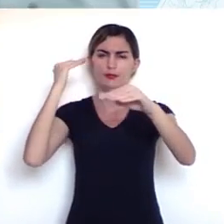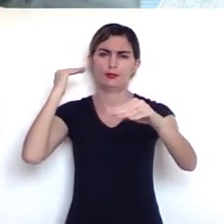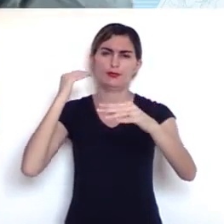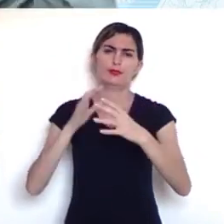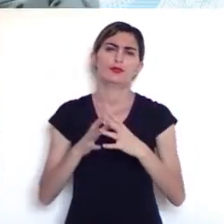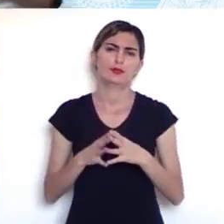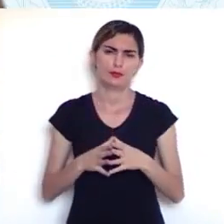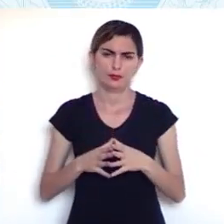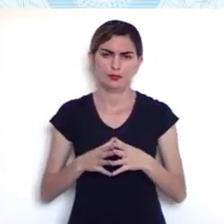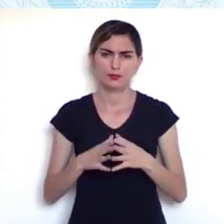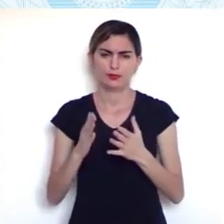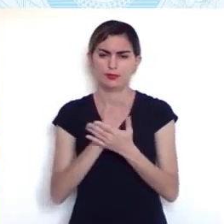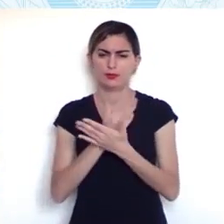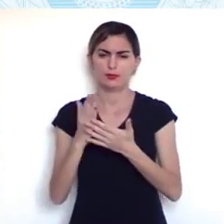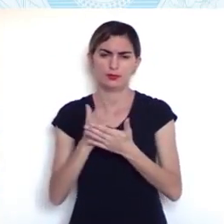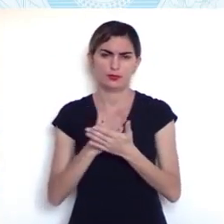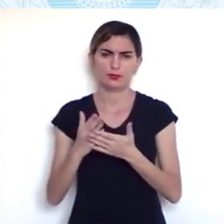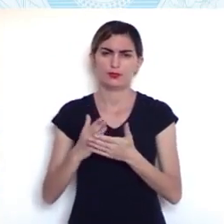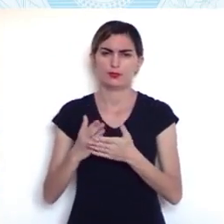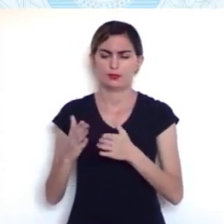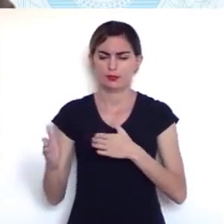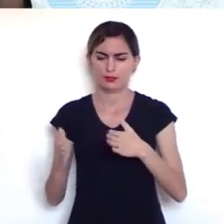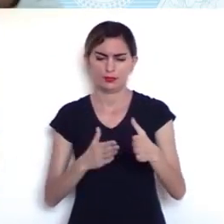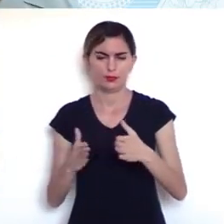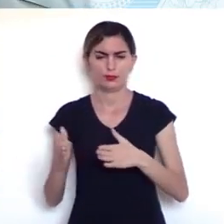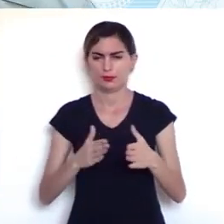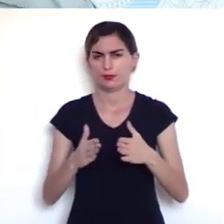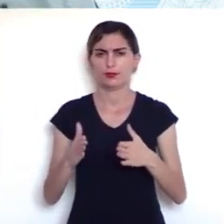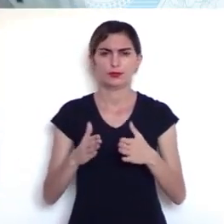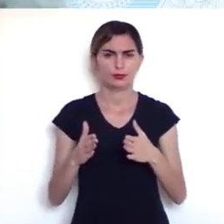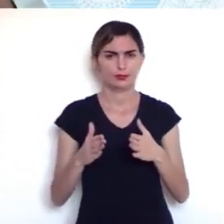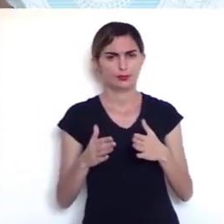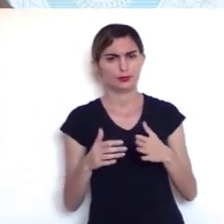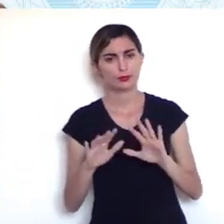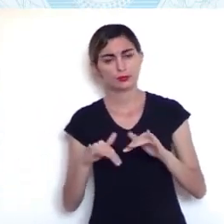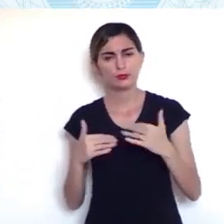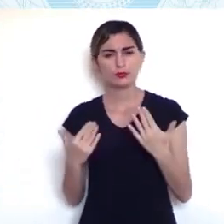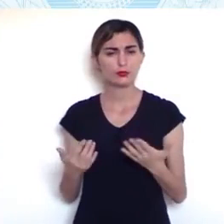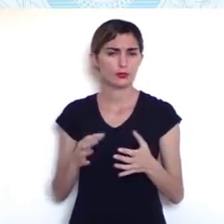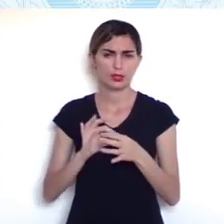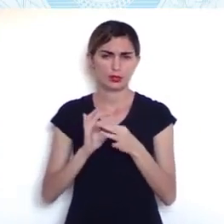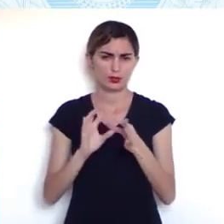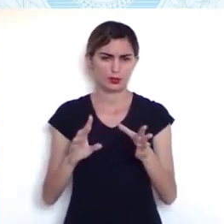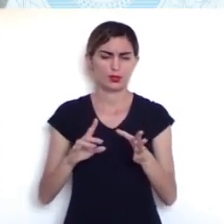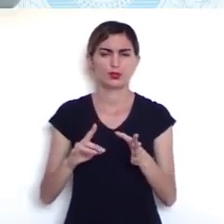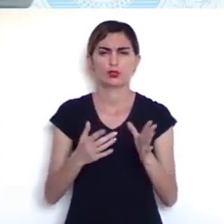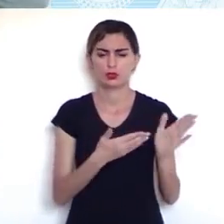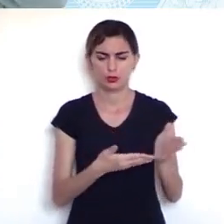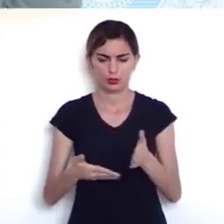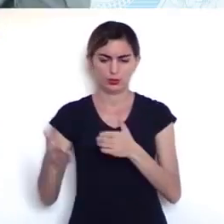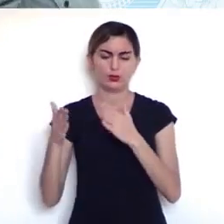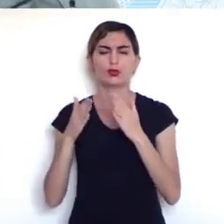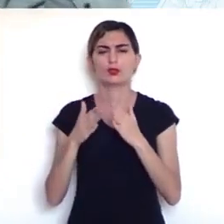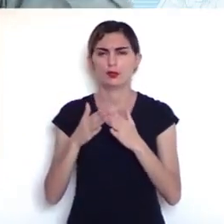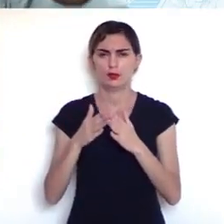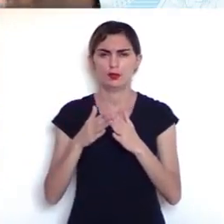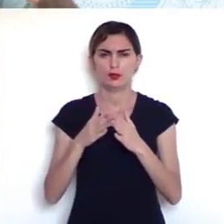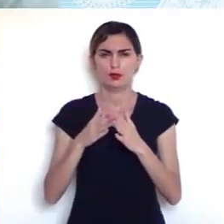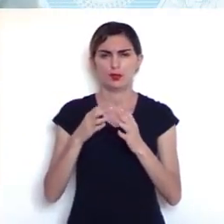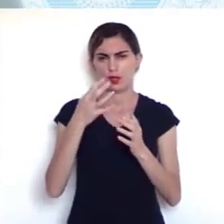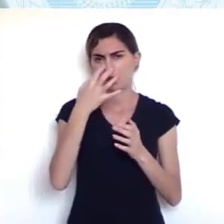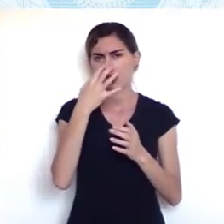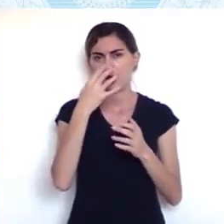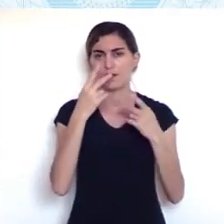algum momento for à Itália, então não deixe de passar pelo complexo de